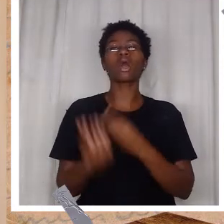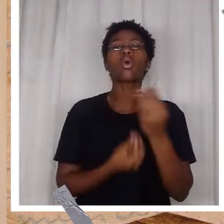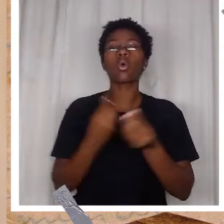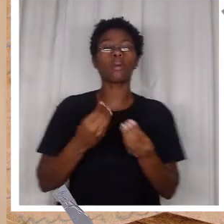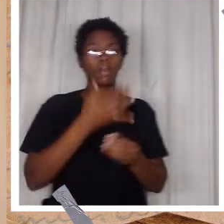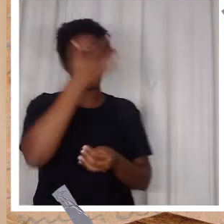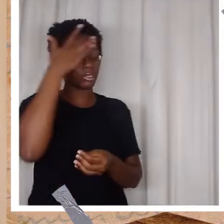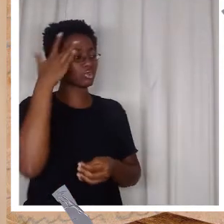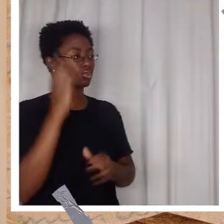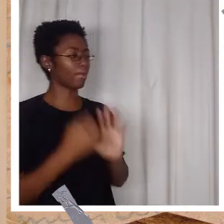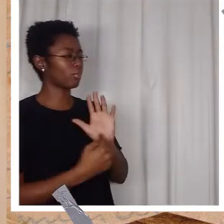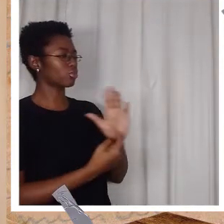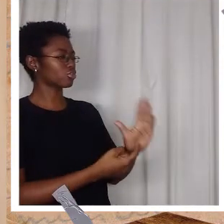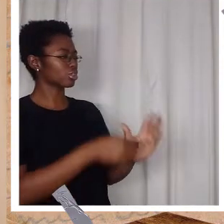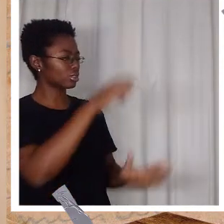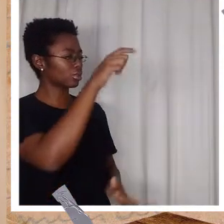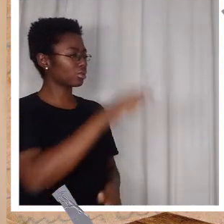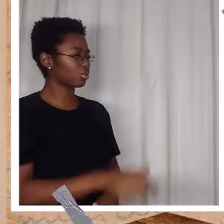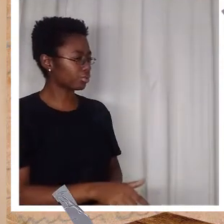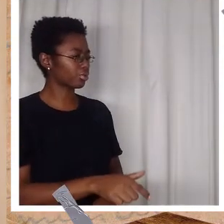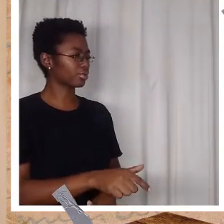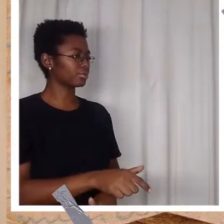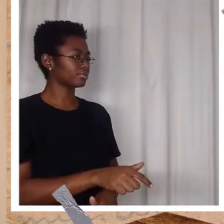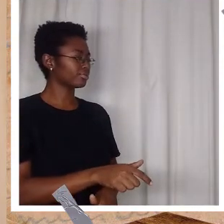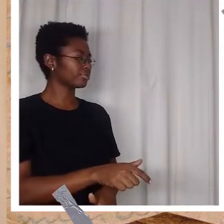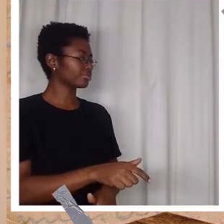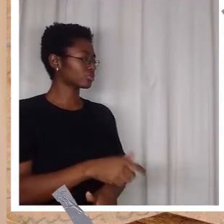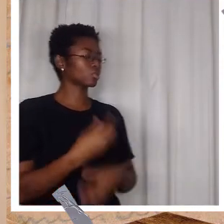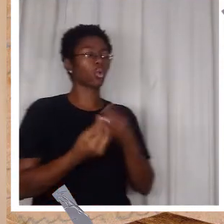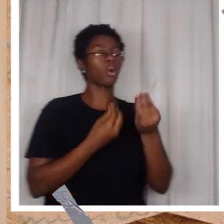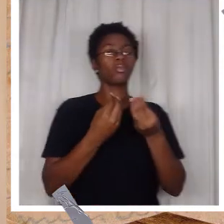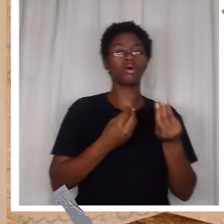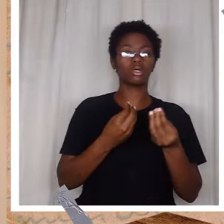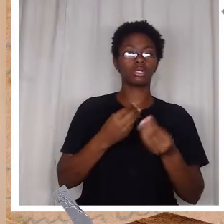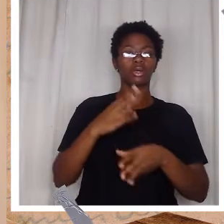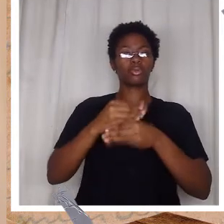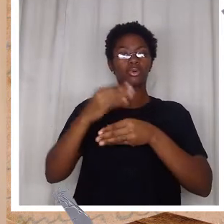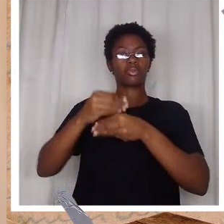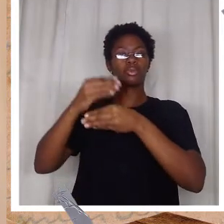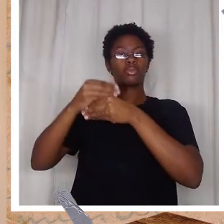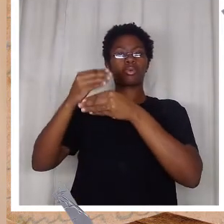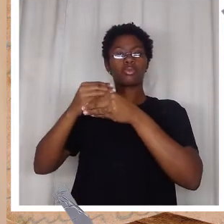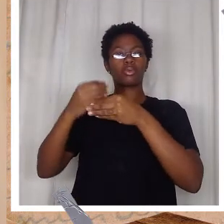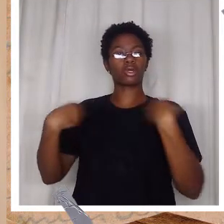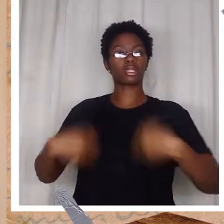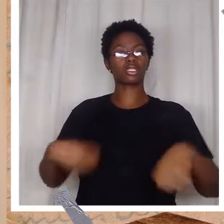vê, de mostrar a construção necessária para você, além de falar,